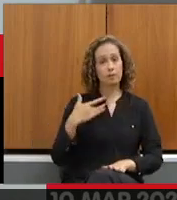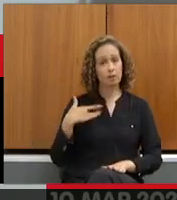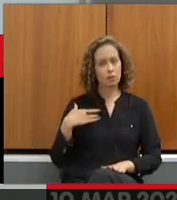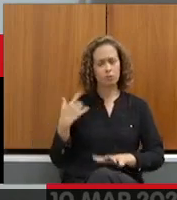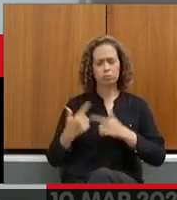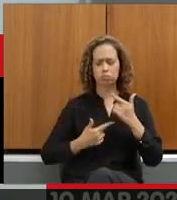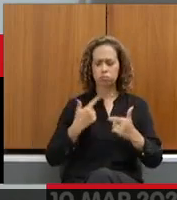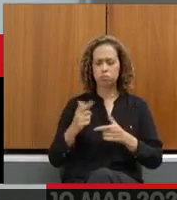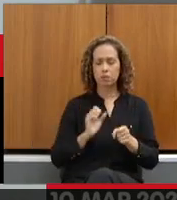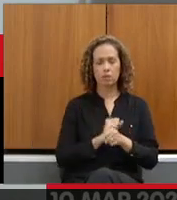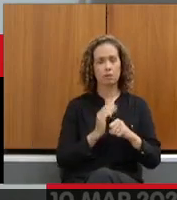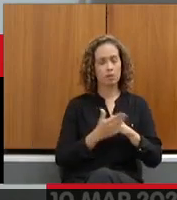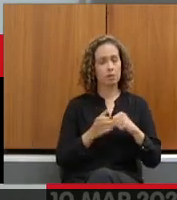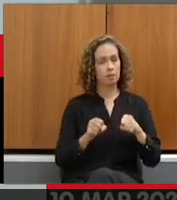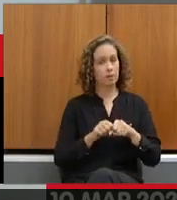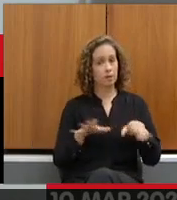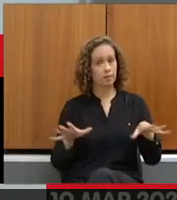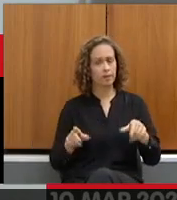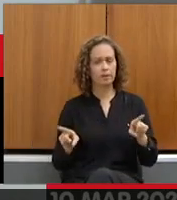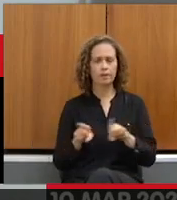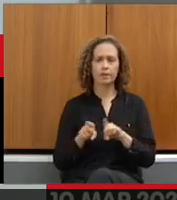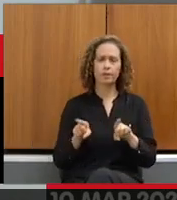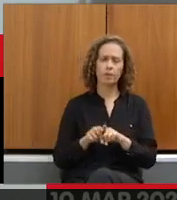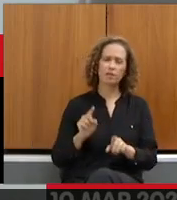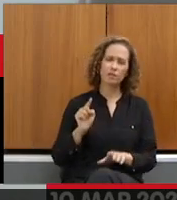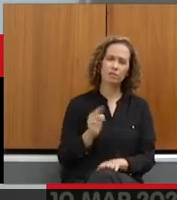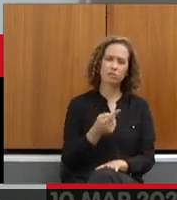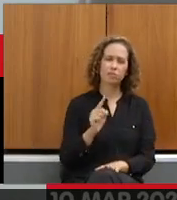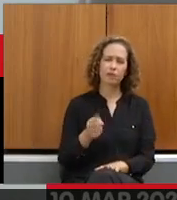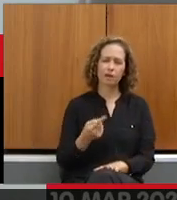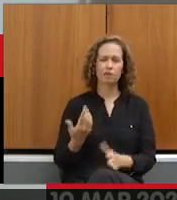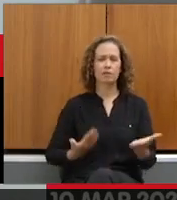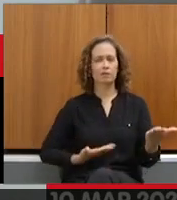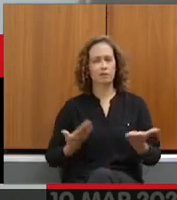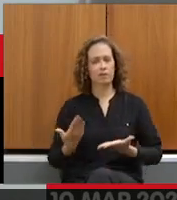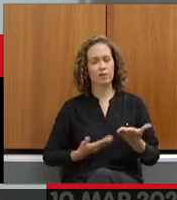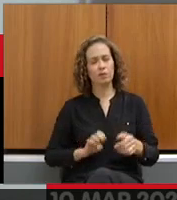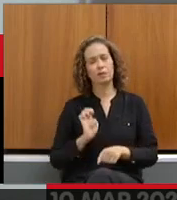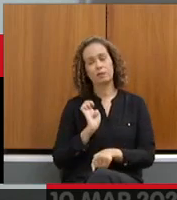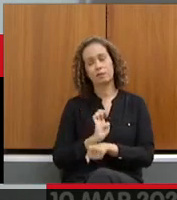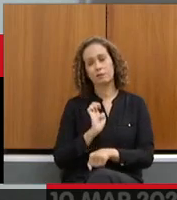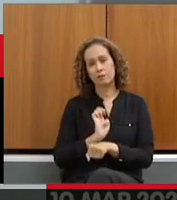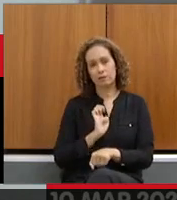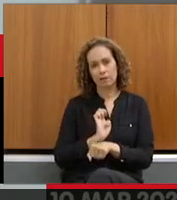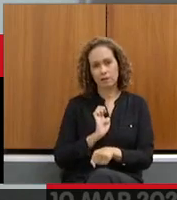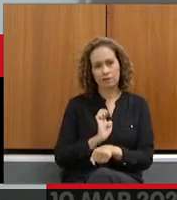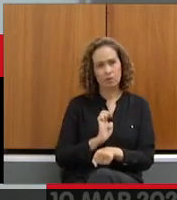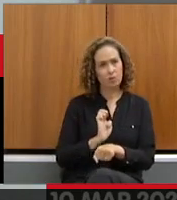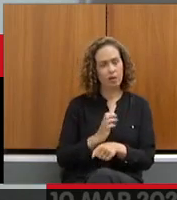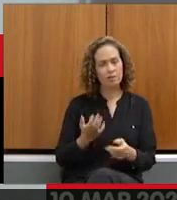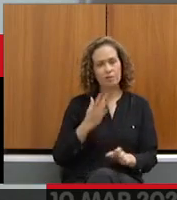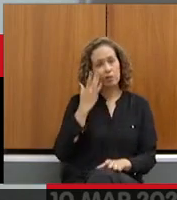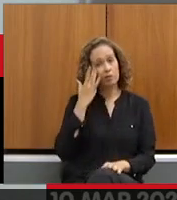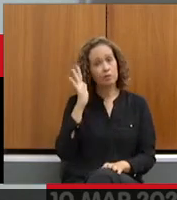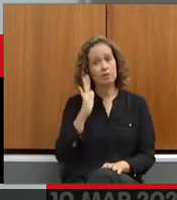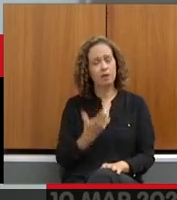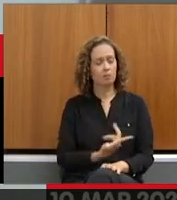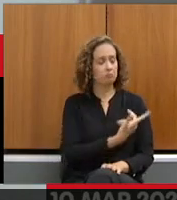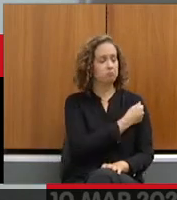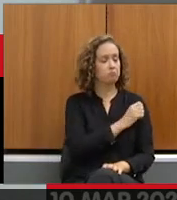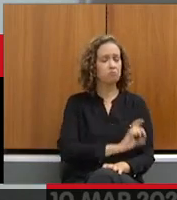pandemia e também aos outros milhares de servidores estaduais que ainda não sabem quando serão